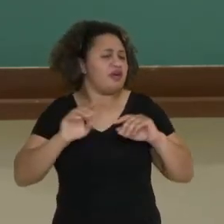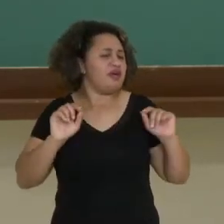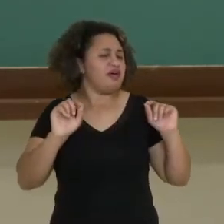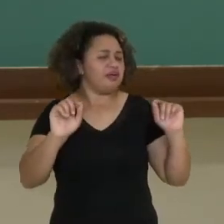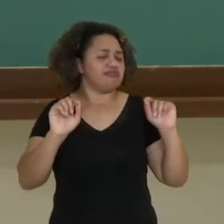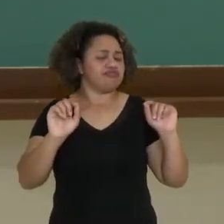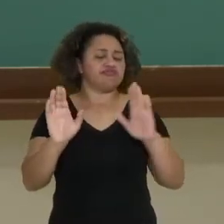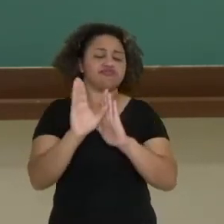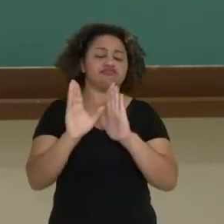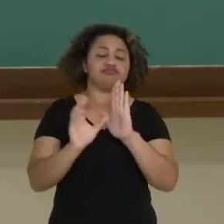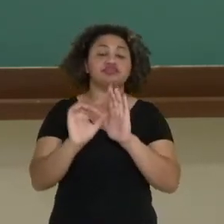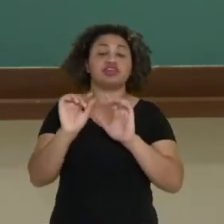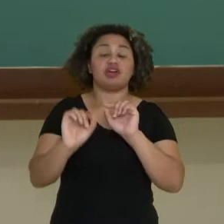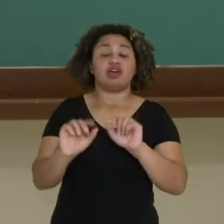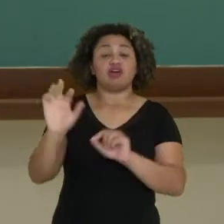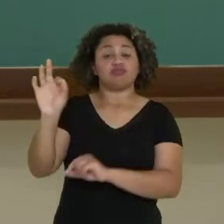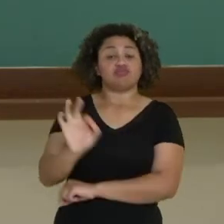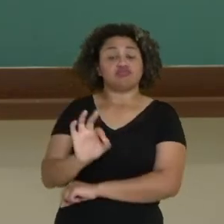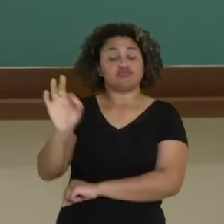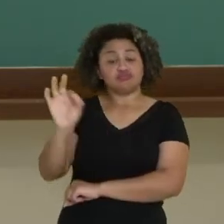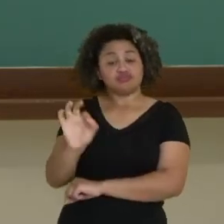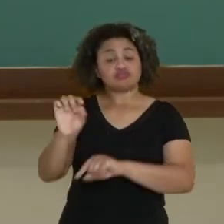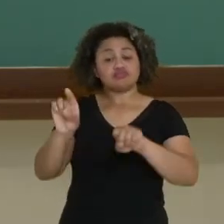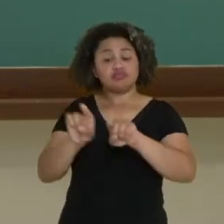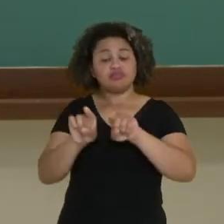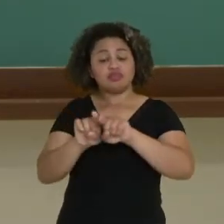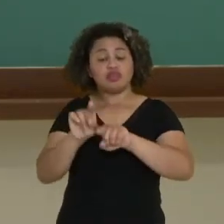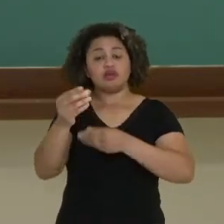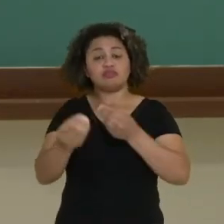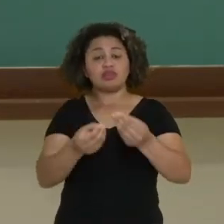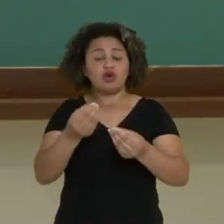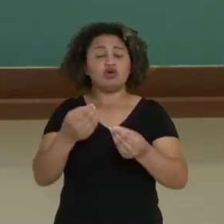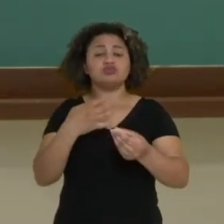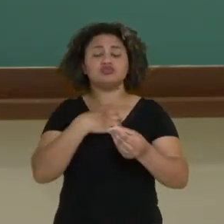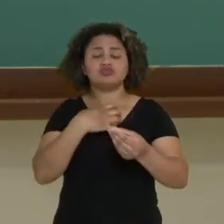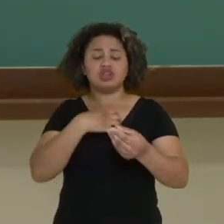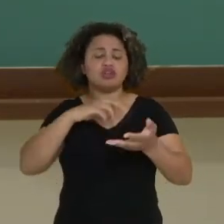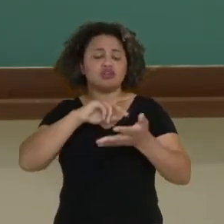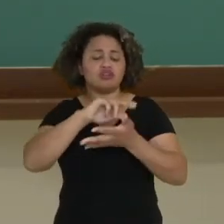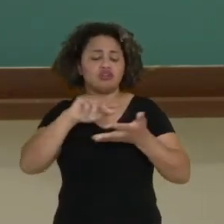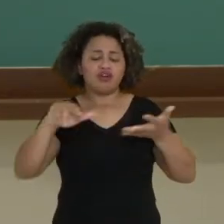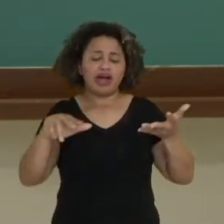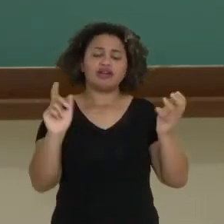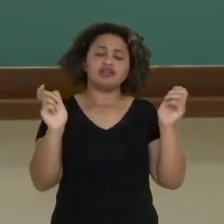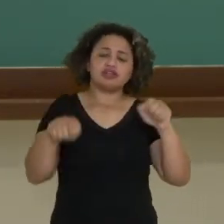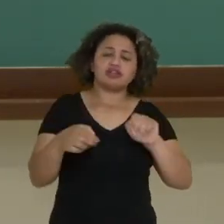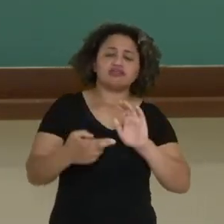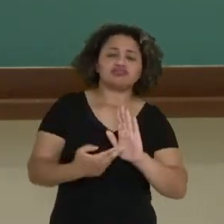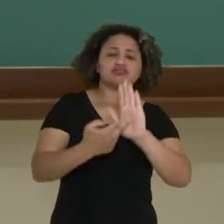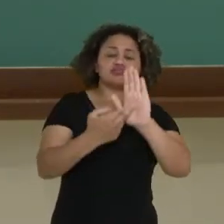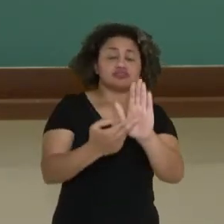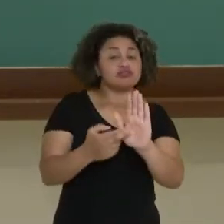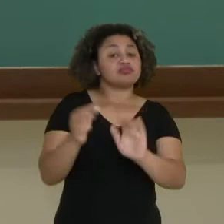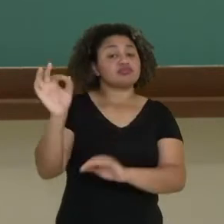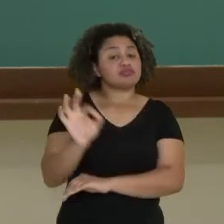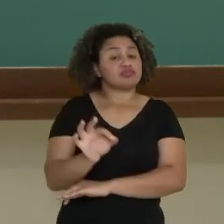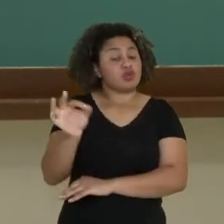vamos falar sobre porcentagem e sobre as suas várias formas de